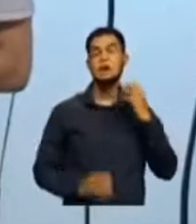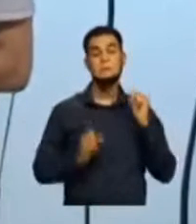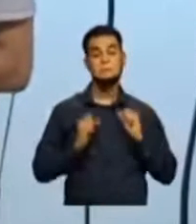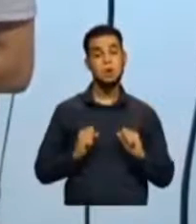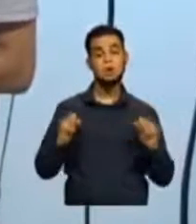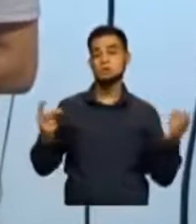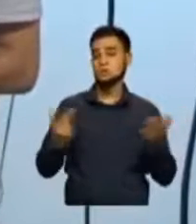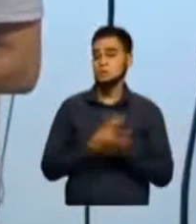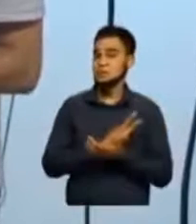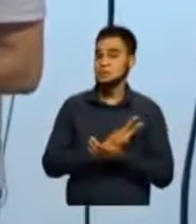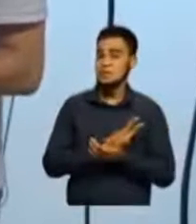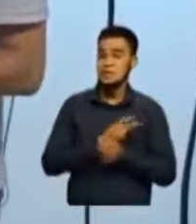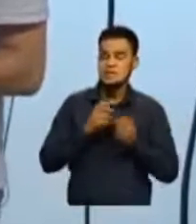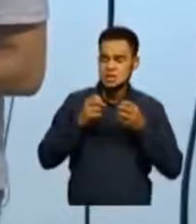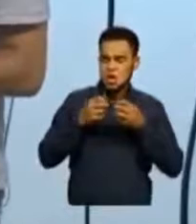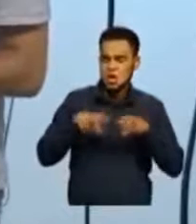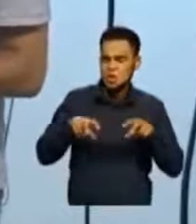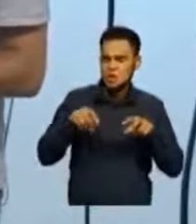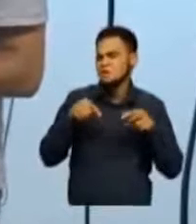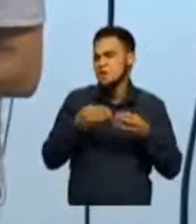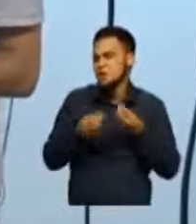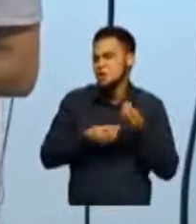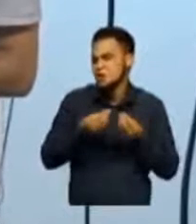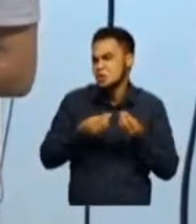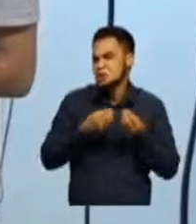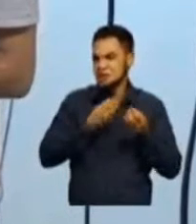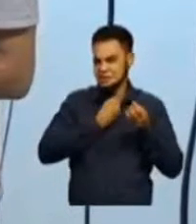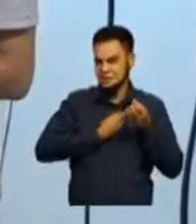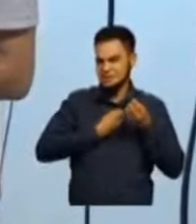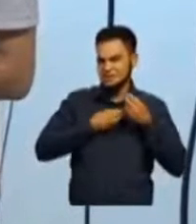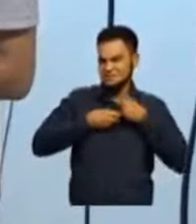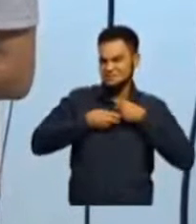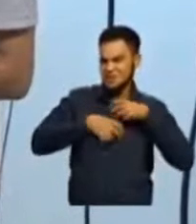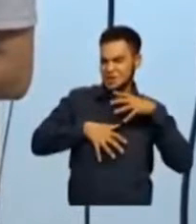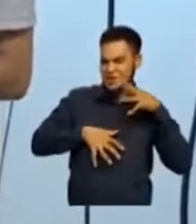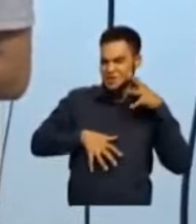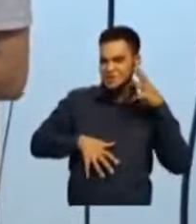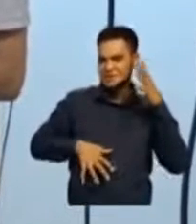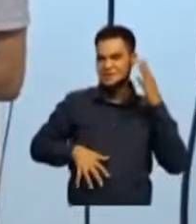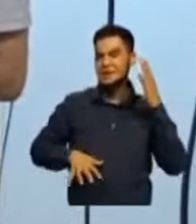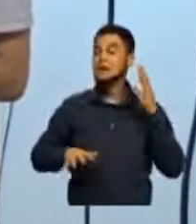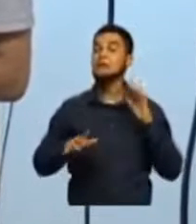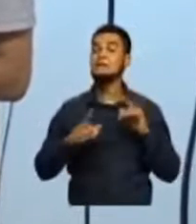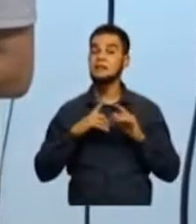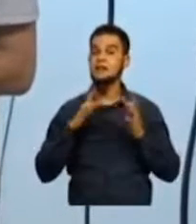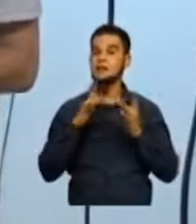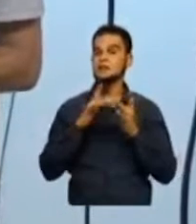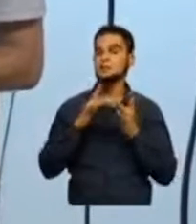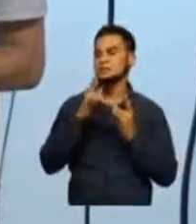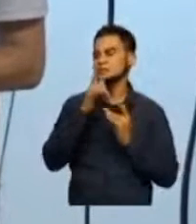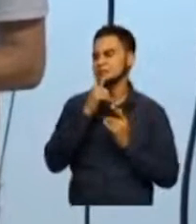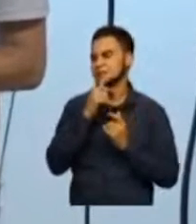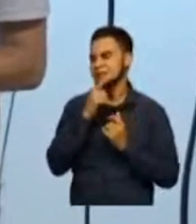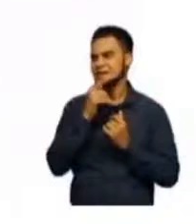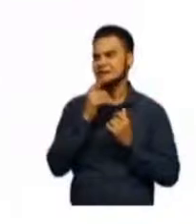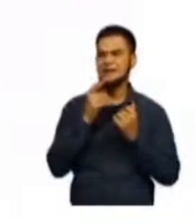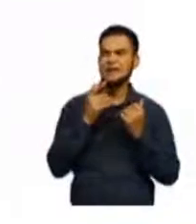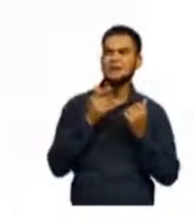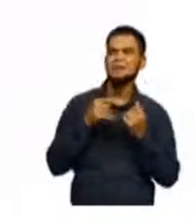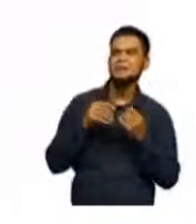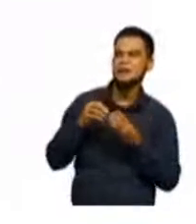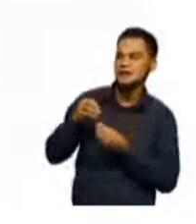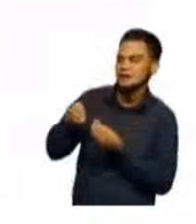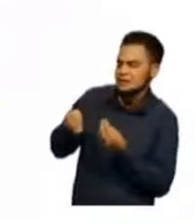junto com as fezes. Eliminou nas fezes, esse ovo, ao entrar em contato com a água, ele se transforma num miracídio, que